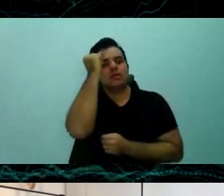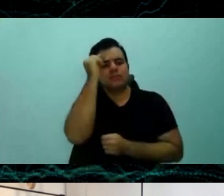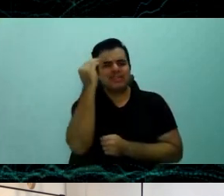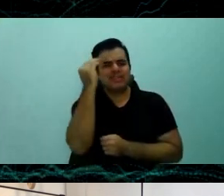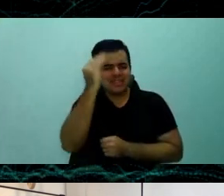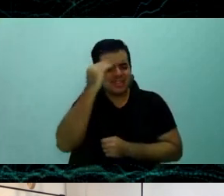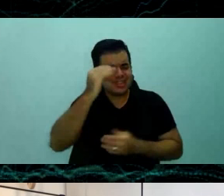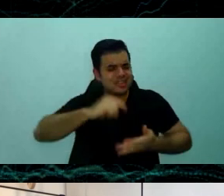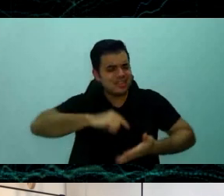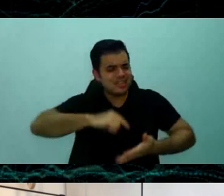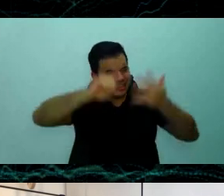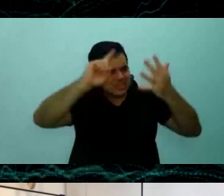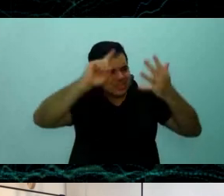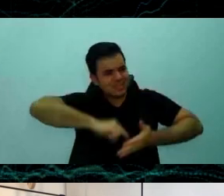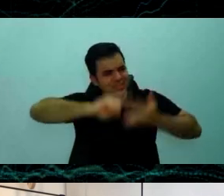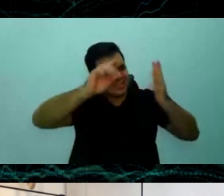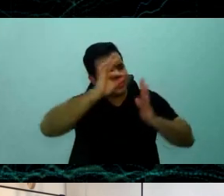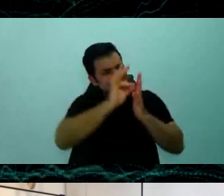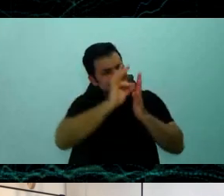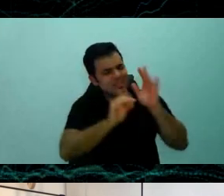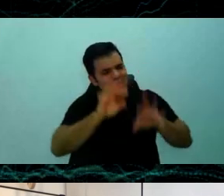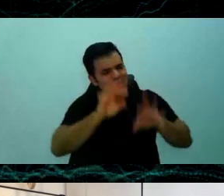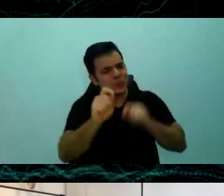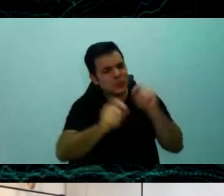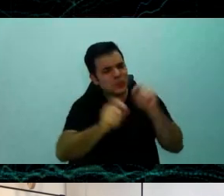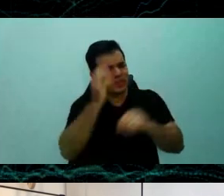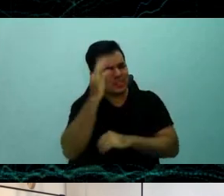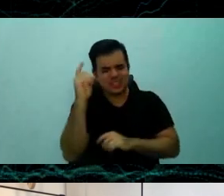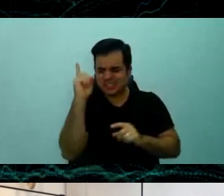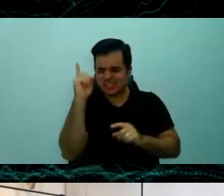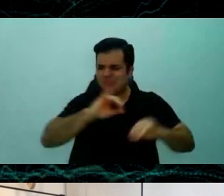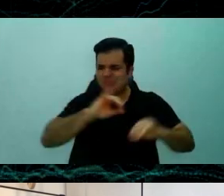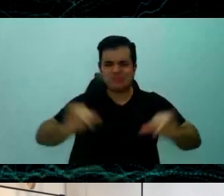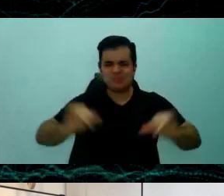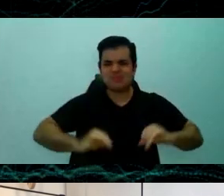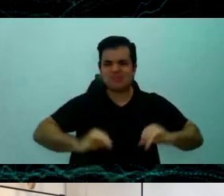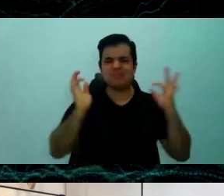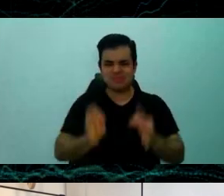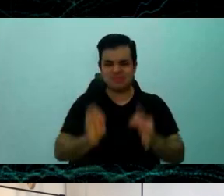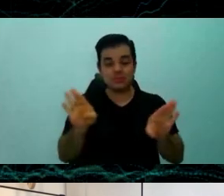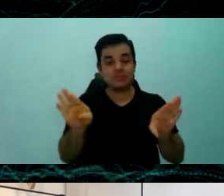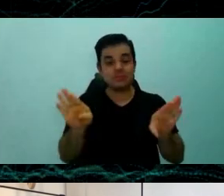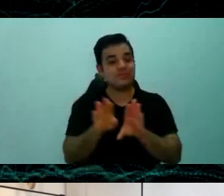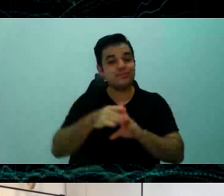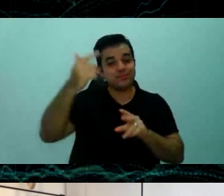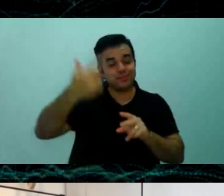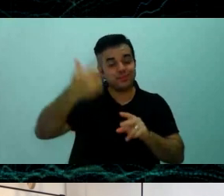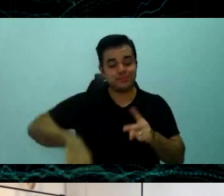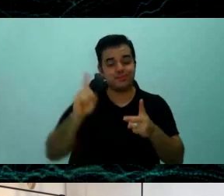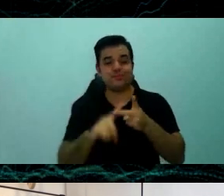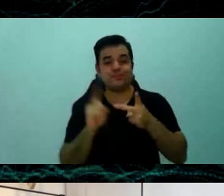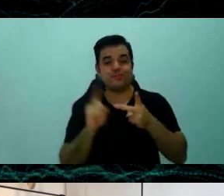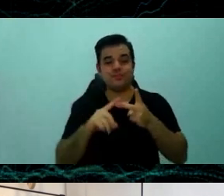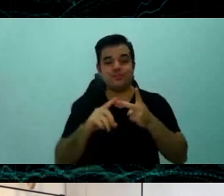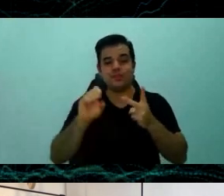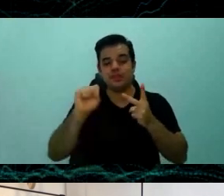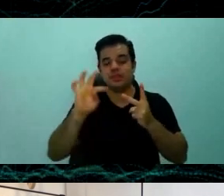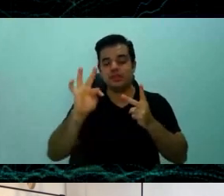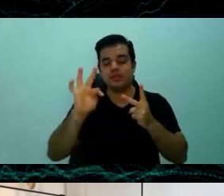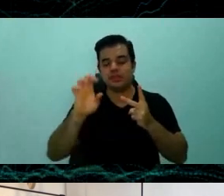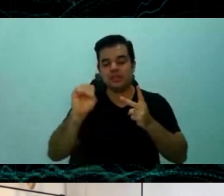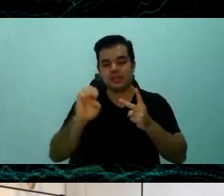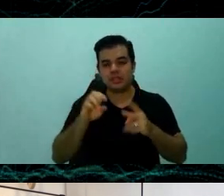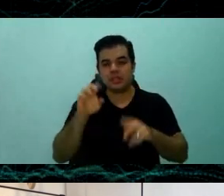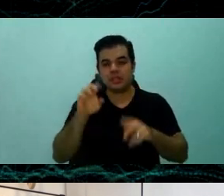que que aquele código está fazendo, demora demais, é muito sofrimento. Também, como eu falei, tem state jogados por aí, tem